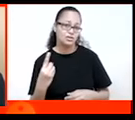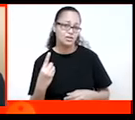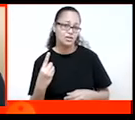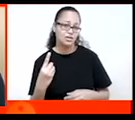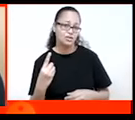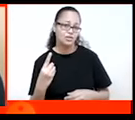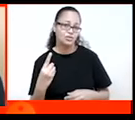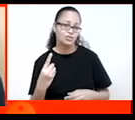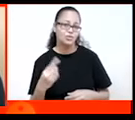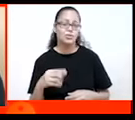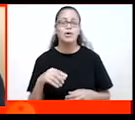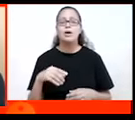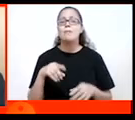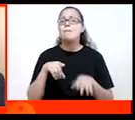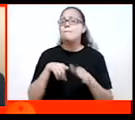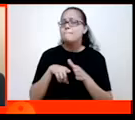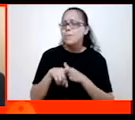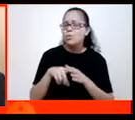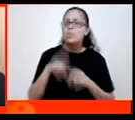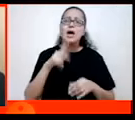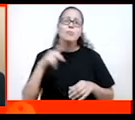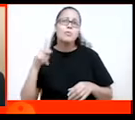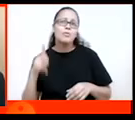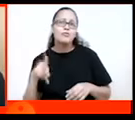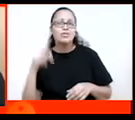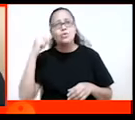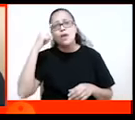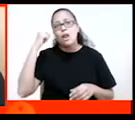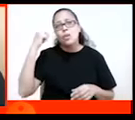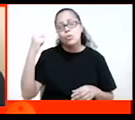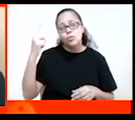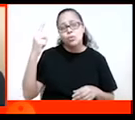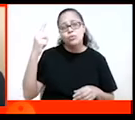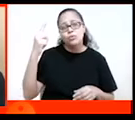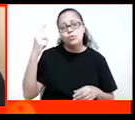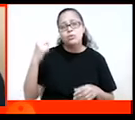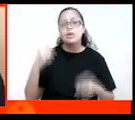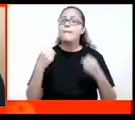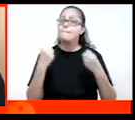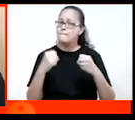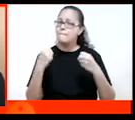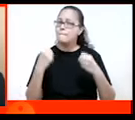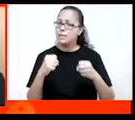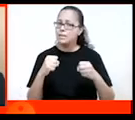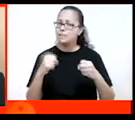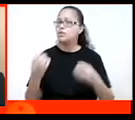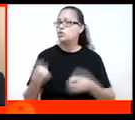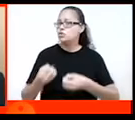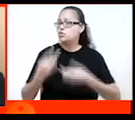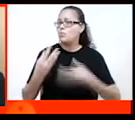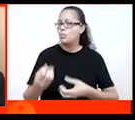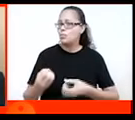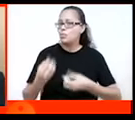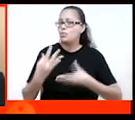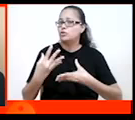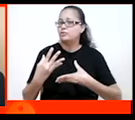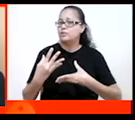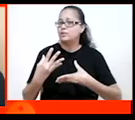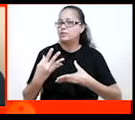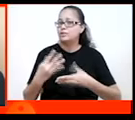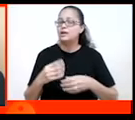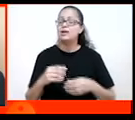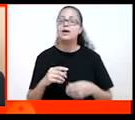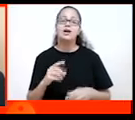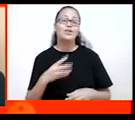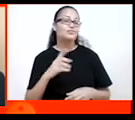do professor ali, para tirar aquela dúvida que surge naquela hora, né? Exige um pouco mais de motivação, né? Não é a mesma